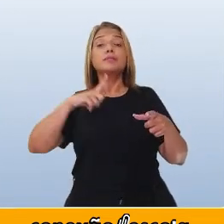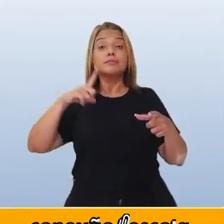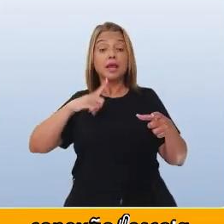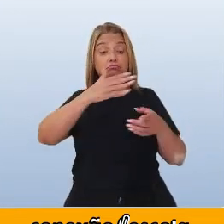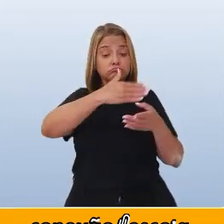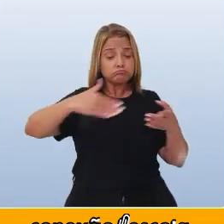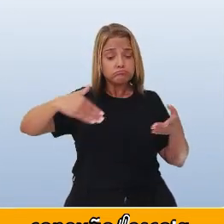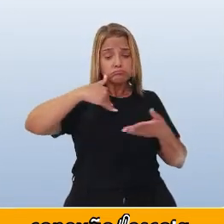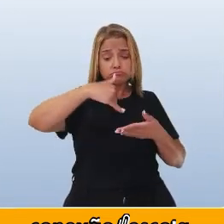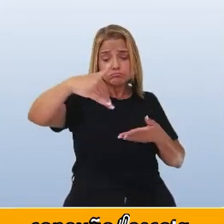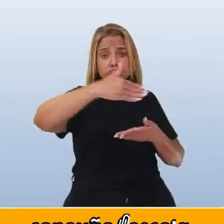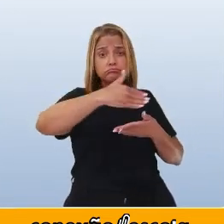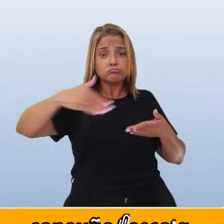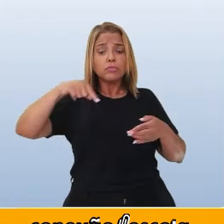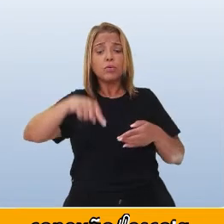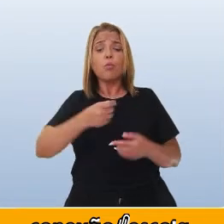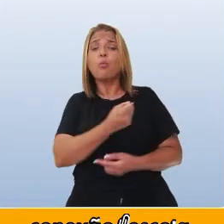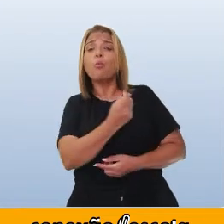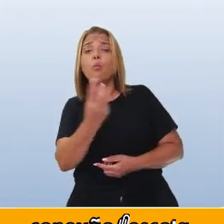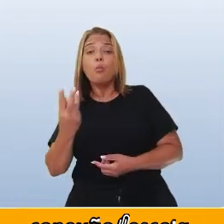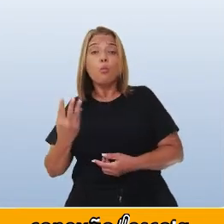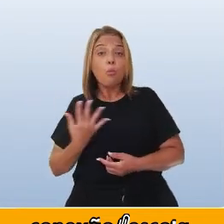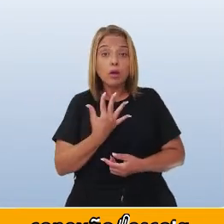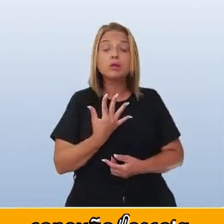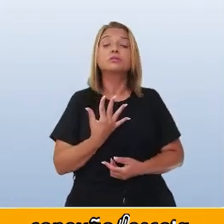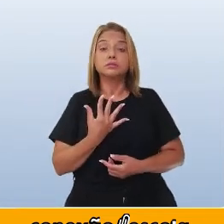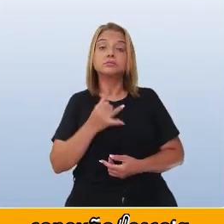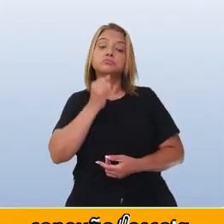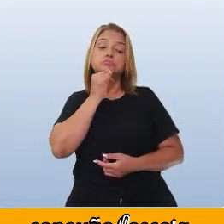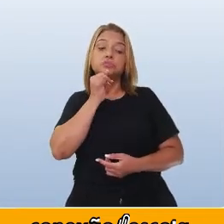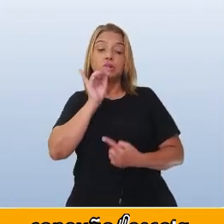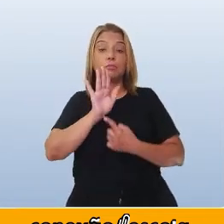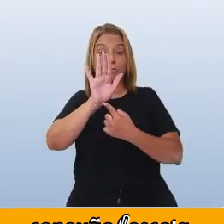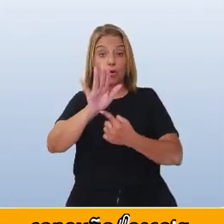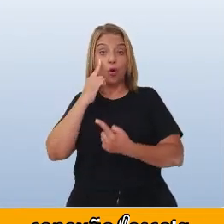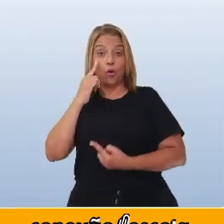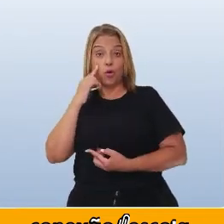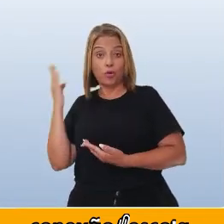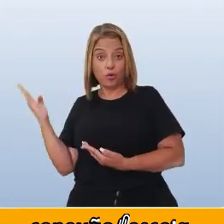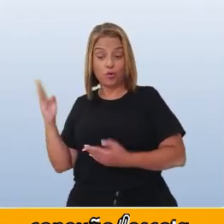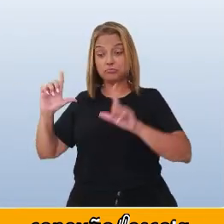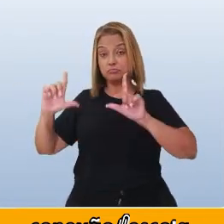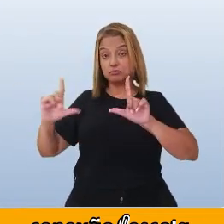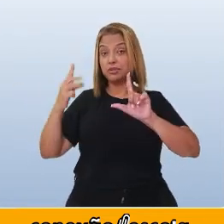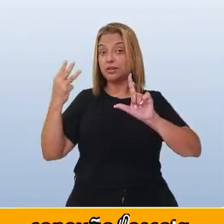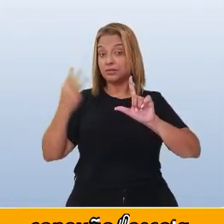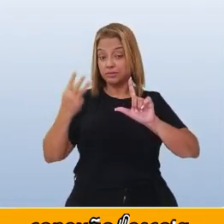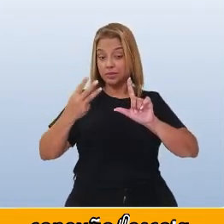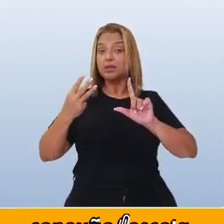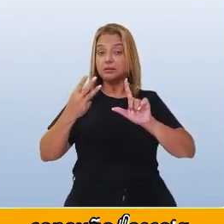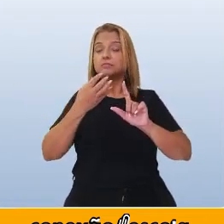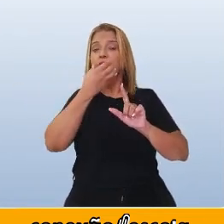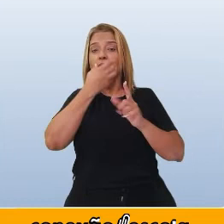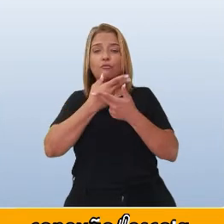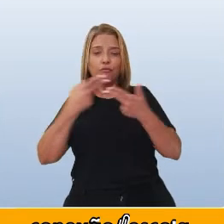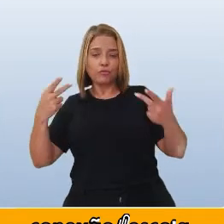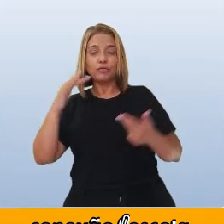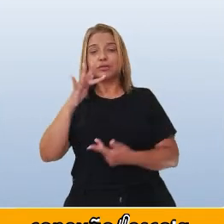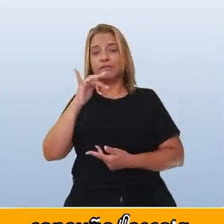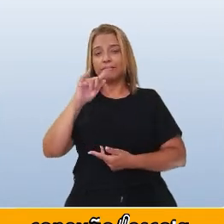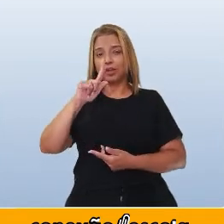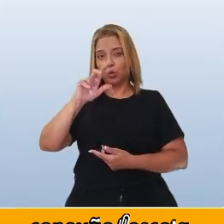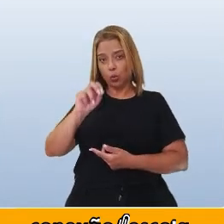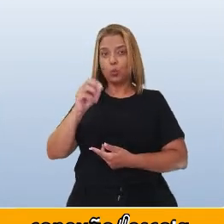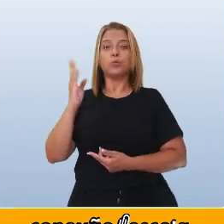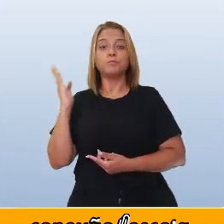esse todo teve. Por exemplo, na imagem 3, nós temos uma fruta, um figo, né,